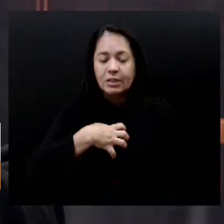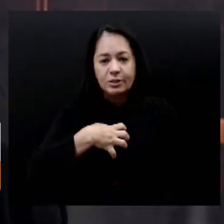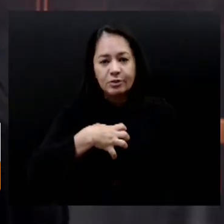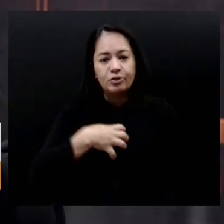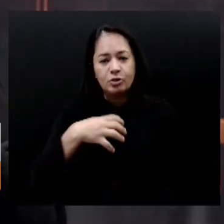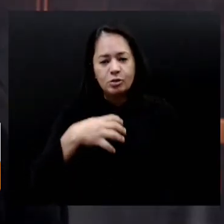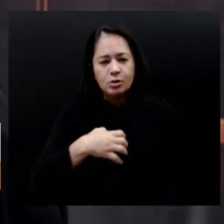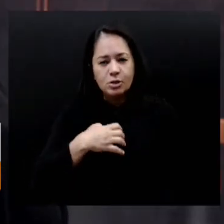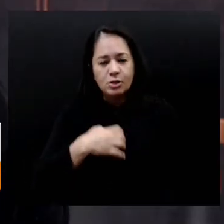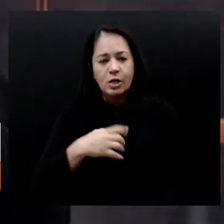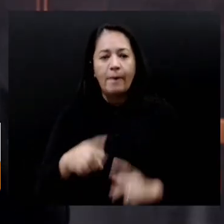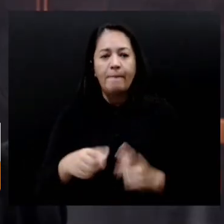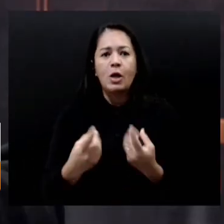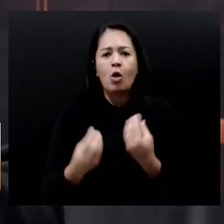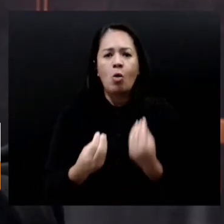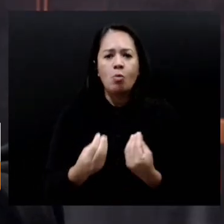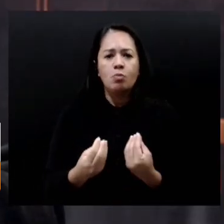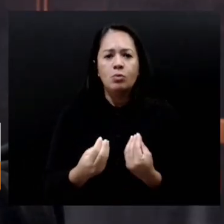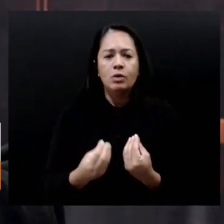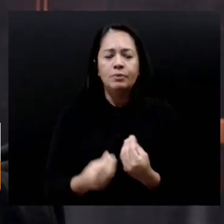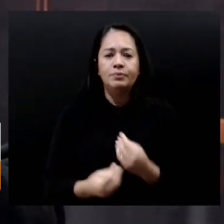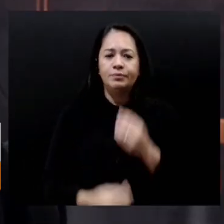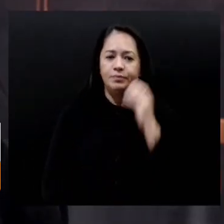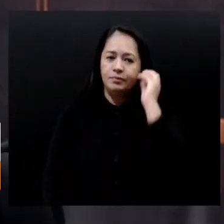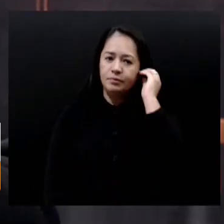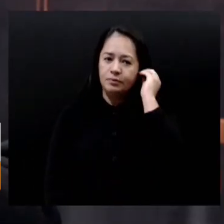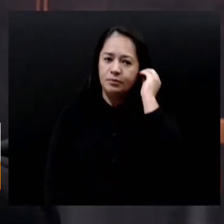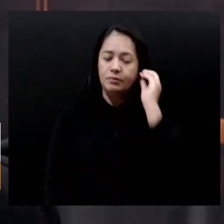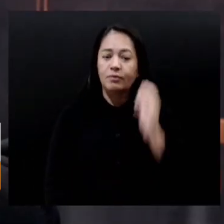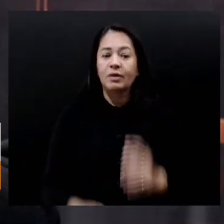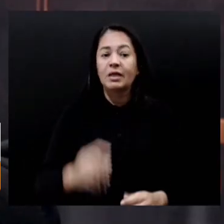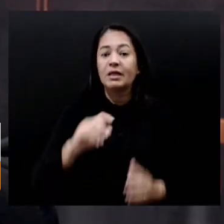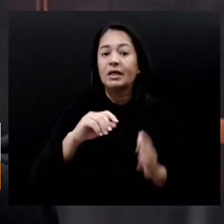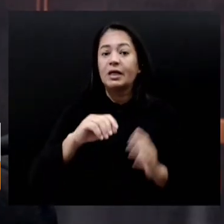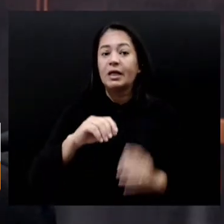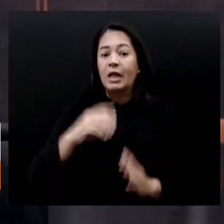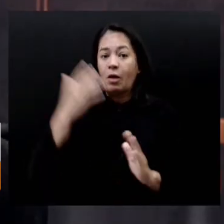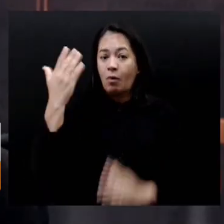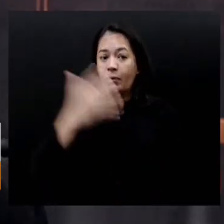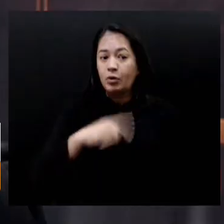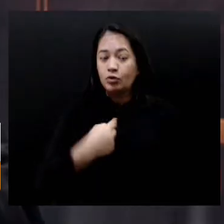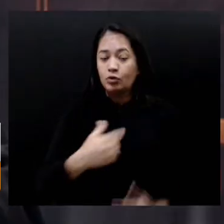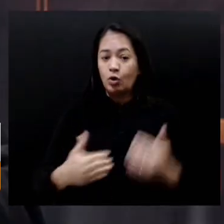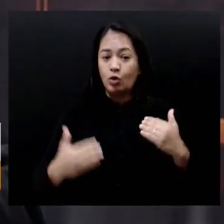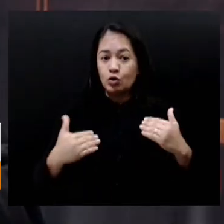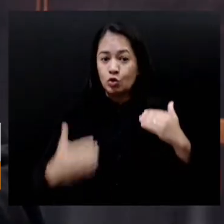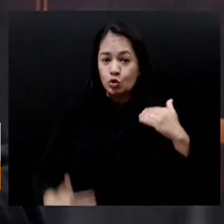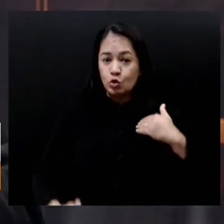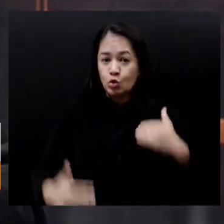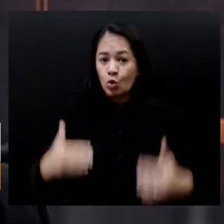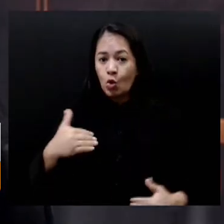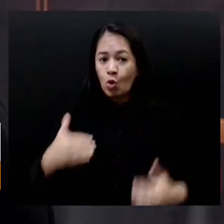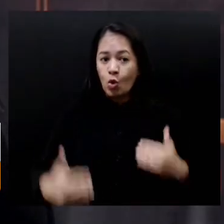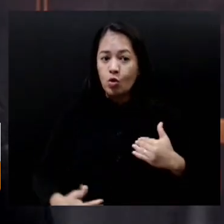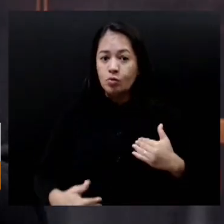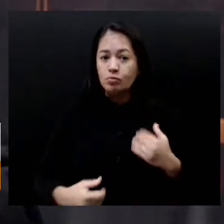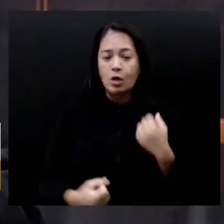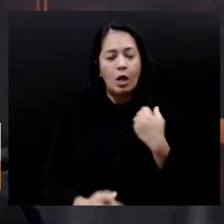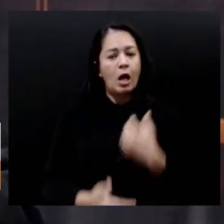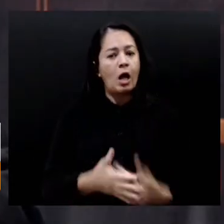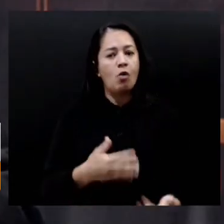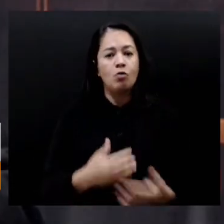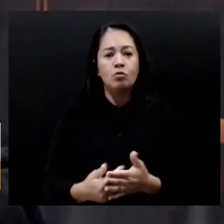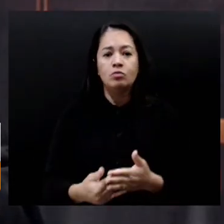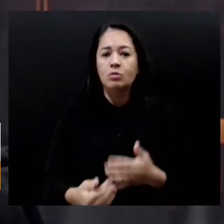com isso? Ela é um sinal do nosso corpo que alguma coisa está nos estressando, ou que passou